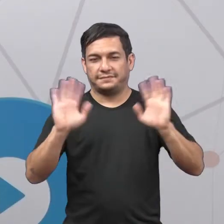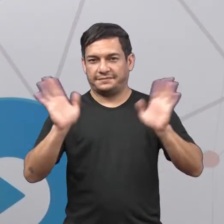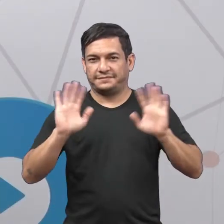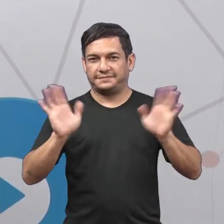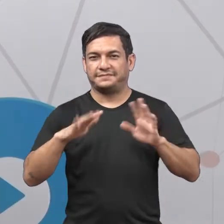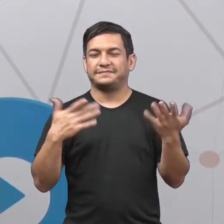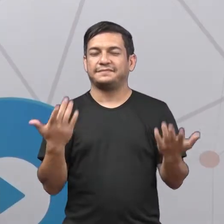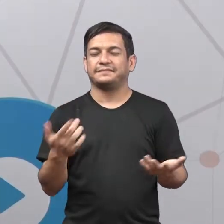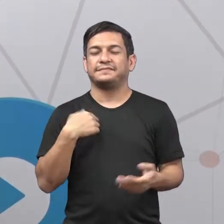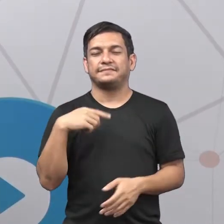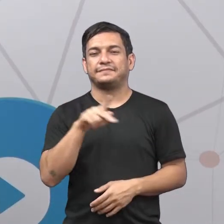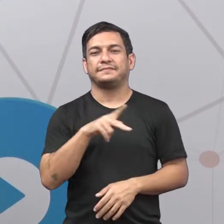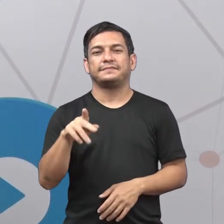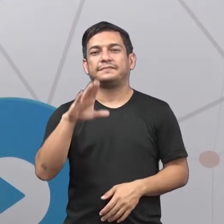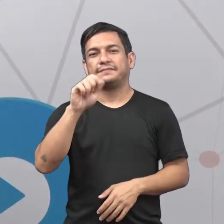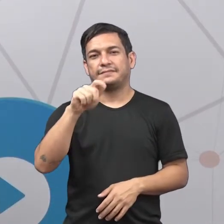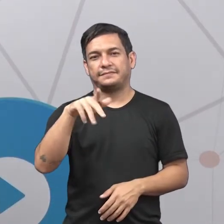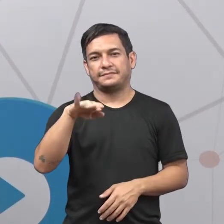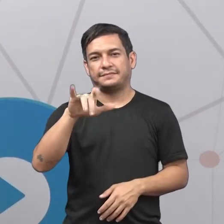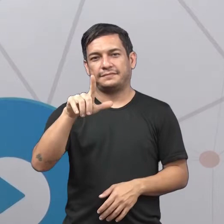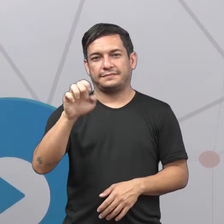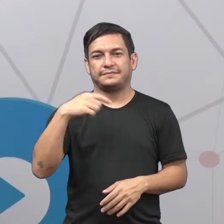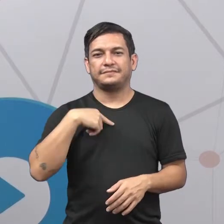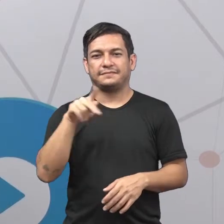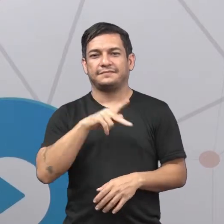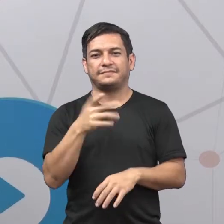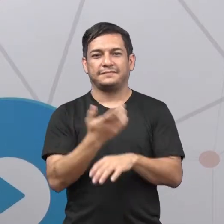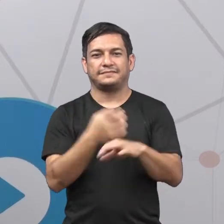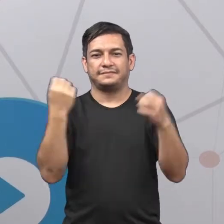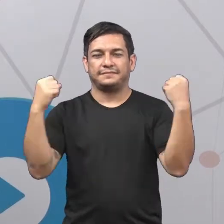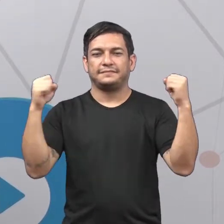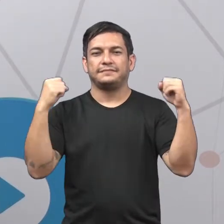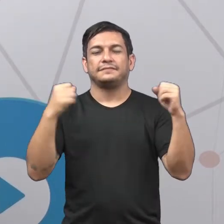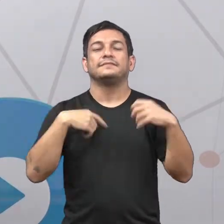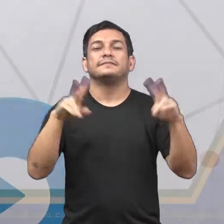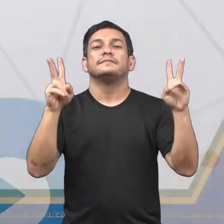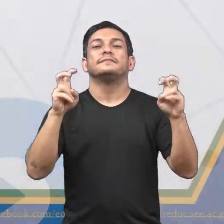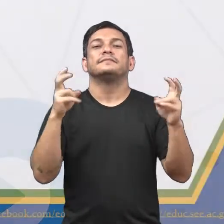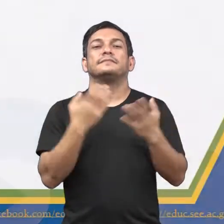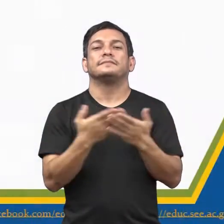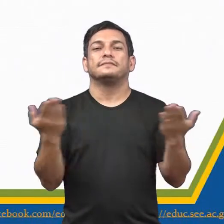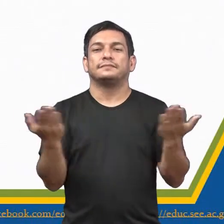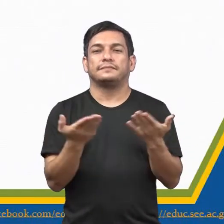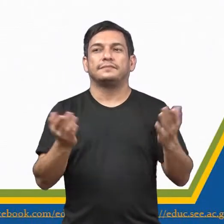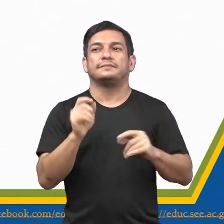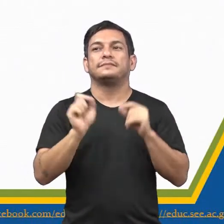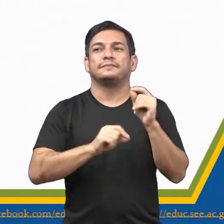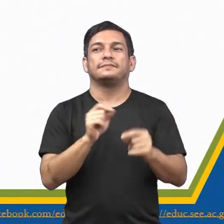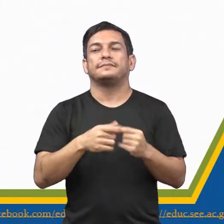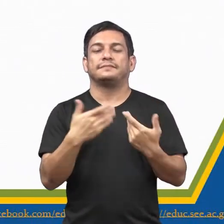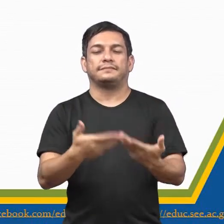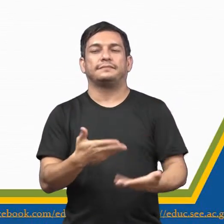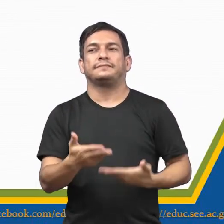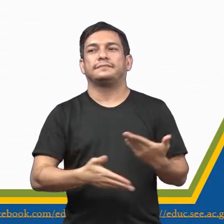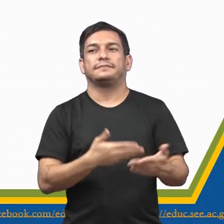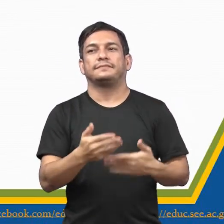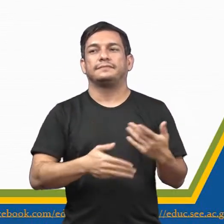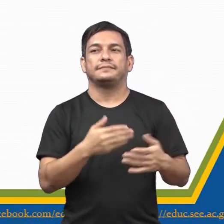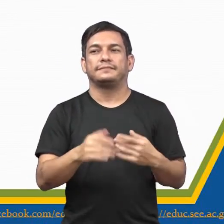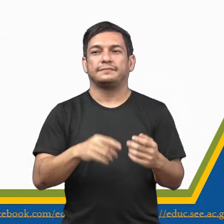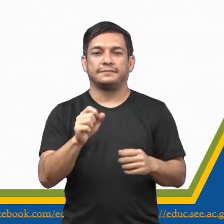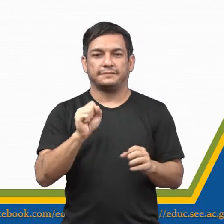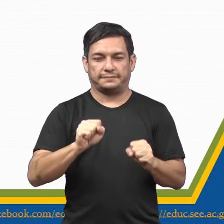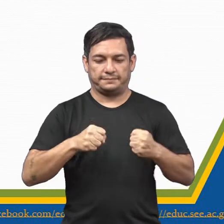Olá, pessoal! Eu sou a professora Camille, sou professora de Educação Física e o tema da nossa aula de hoje é a relação entre intensidade